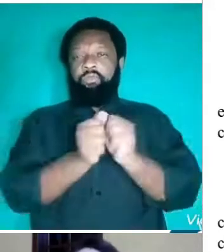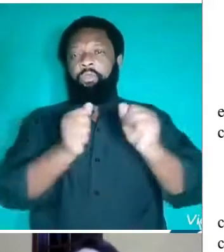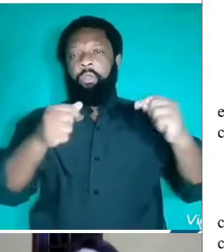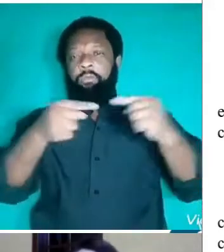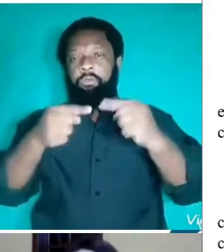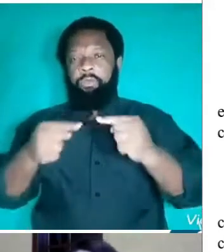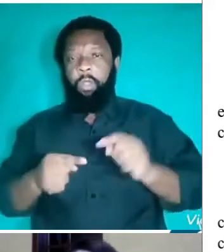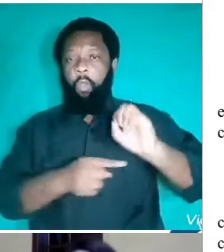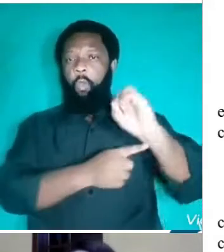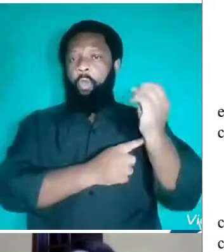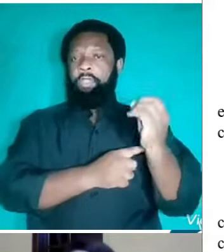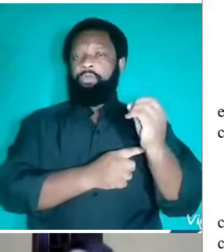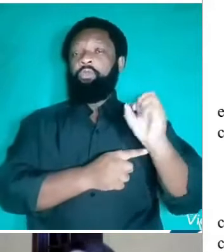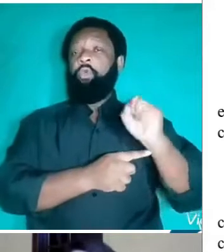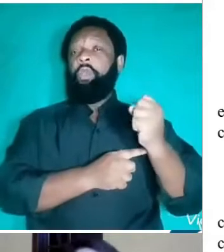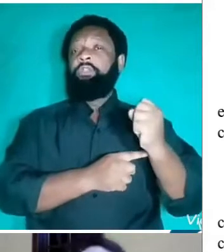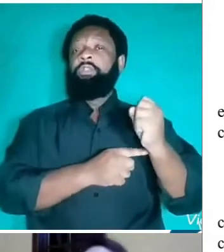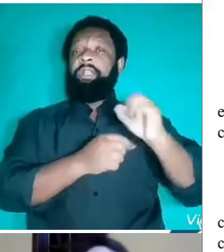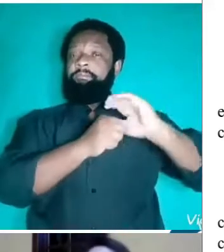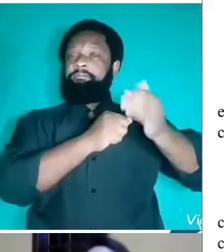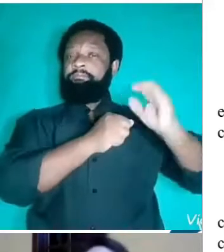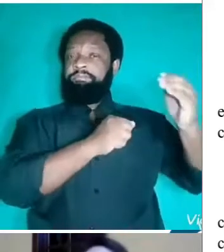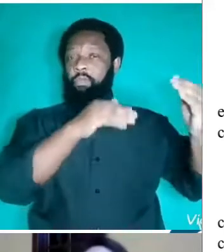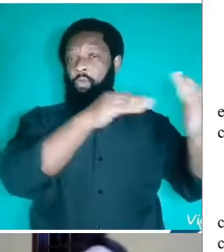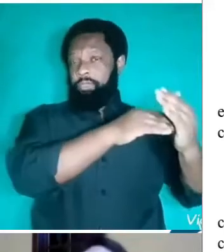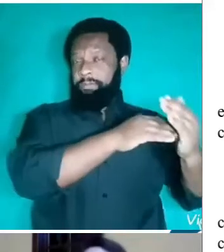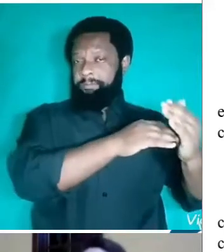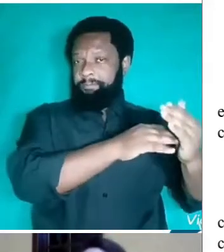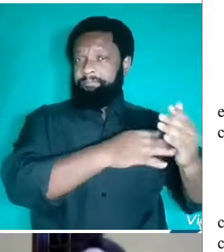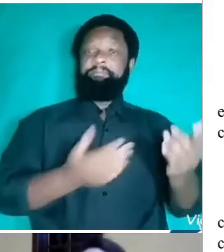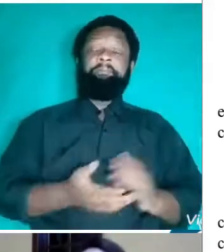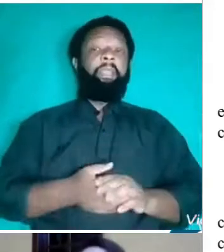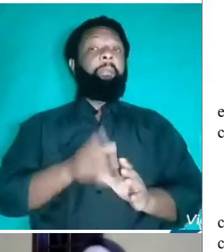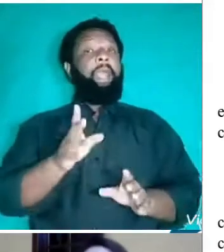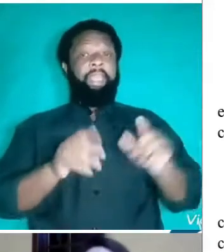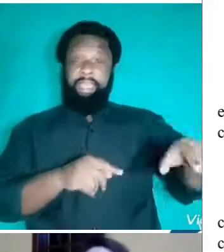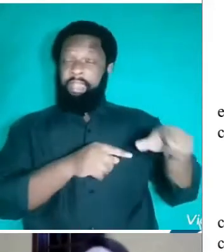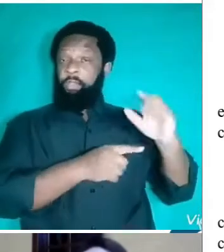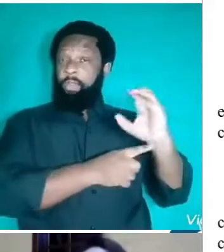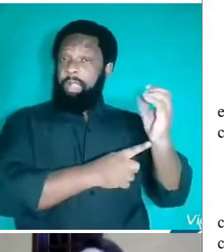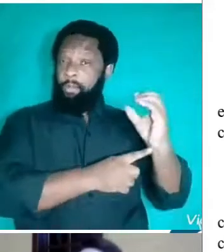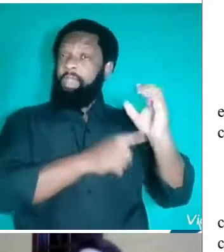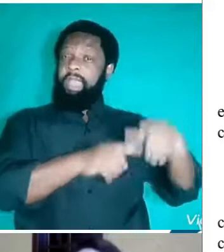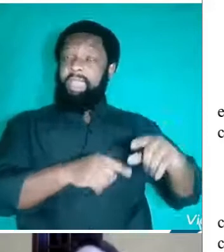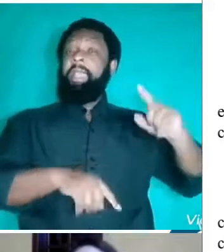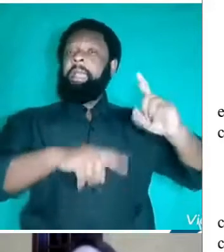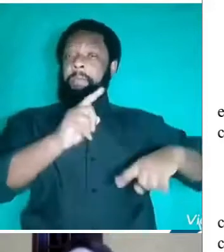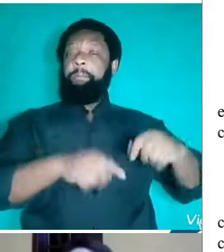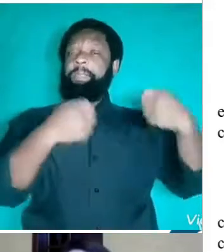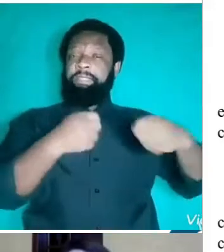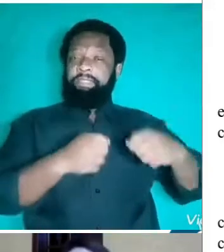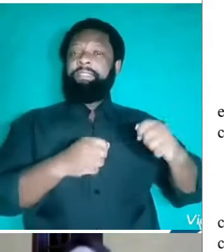8 elétrons em sua camada de valência. Existem muitas exceções também à regra do octeto, mas o carbono é um elemento